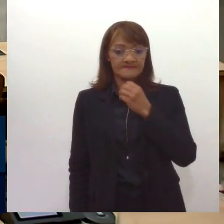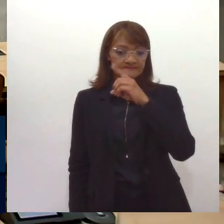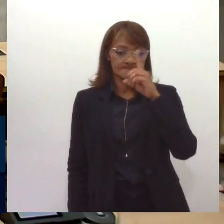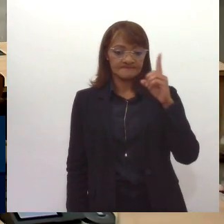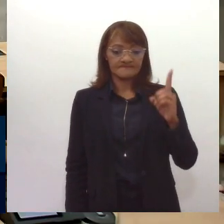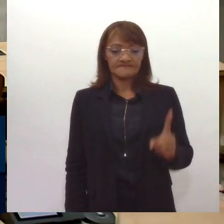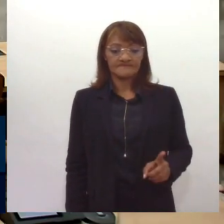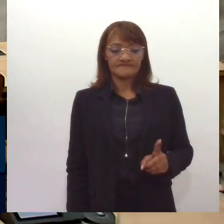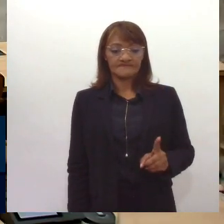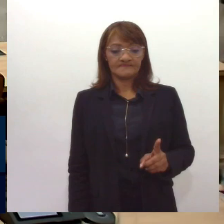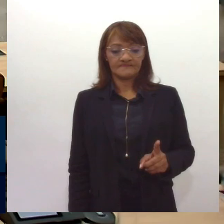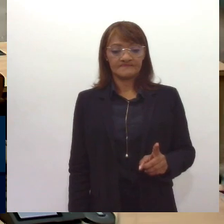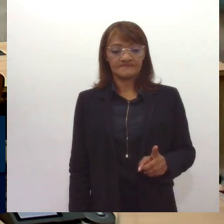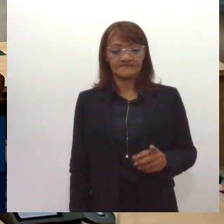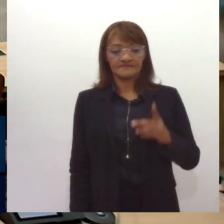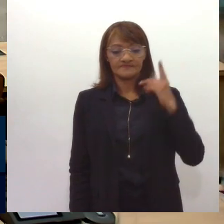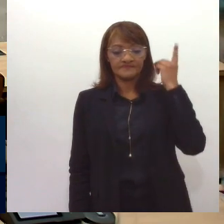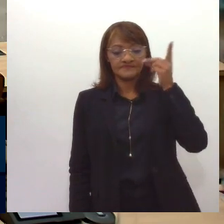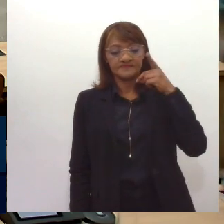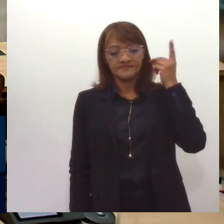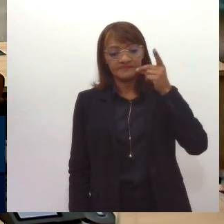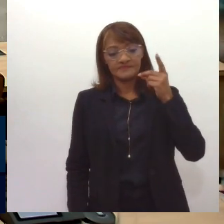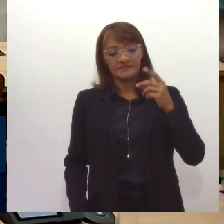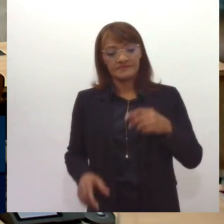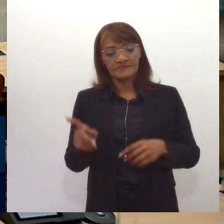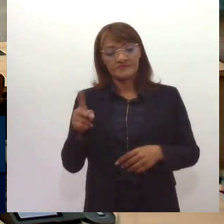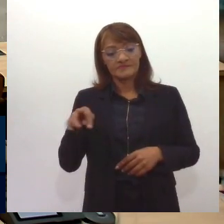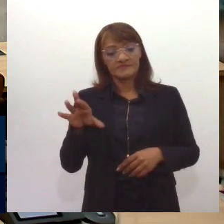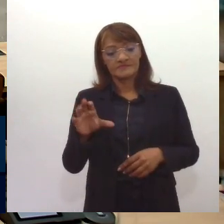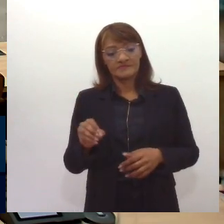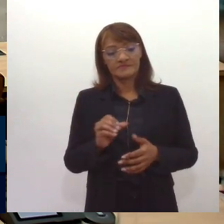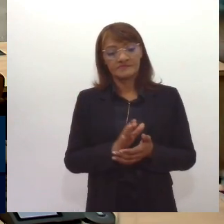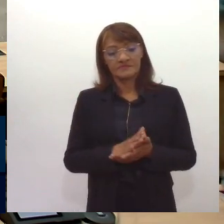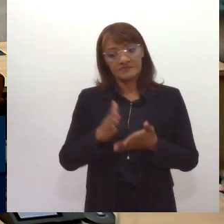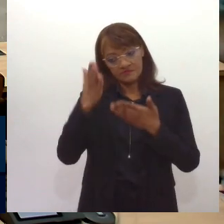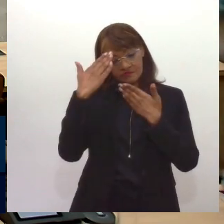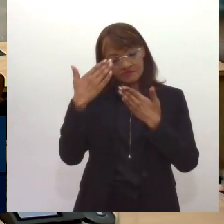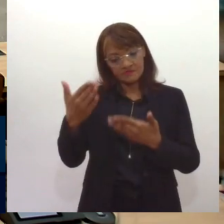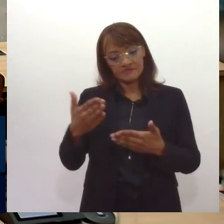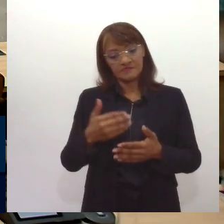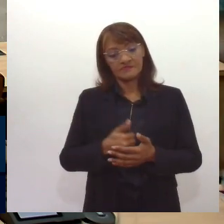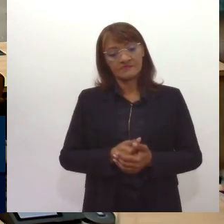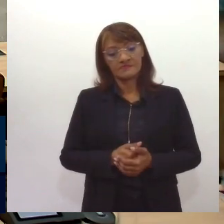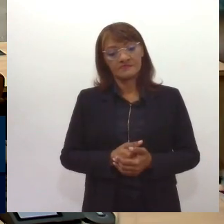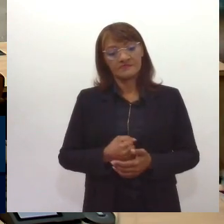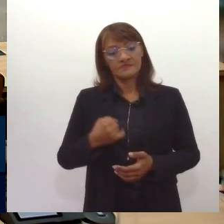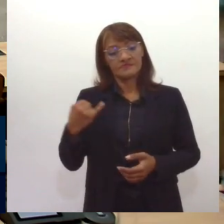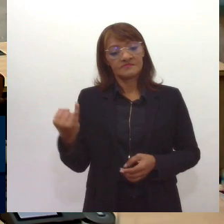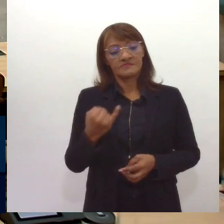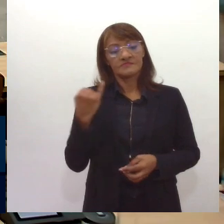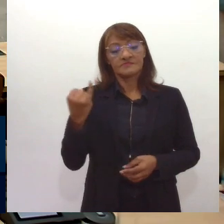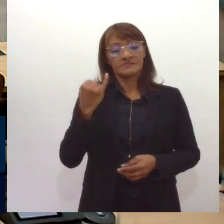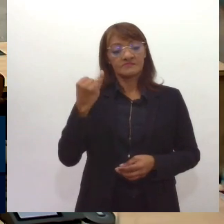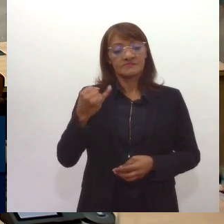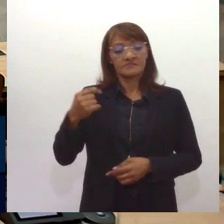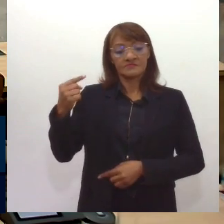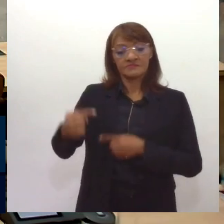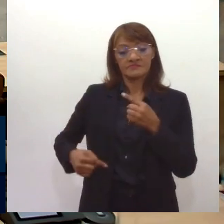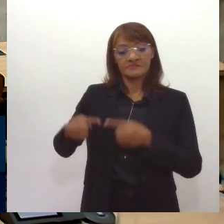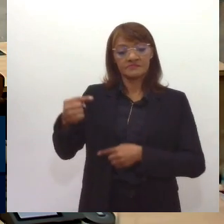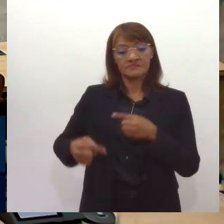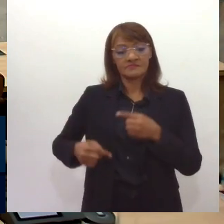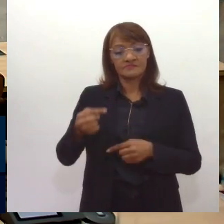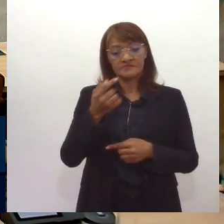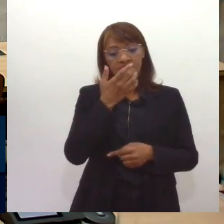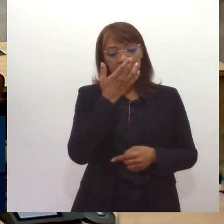deputado Paulo Júnior. Obrigada pelo aparte. Importante um debate nessa casa também. Claro que o